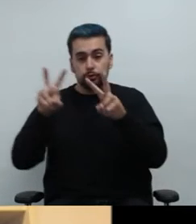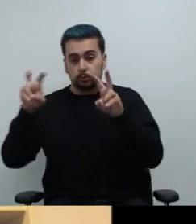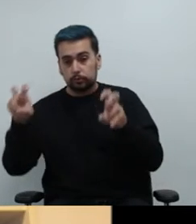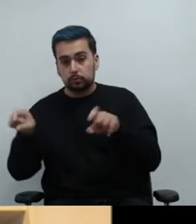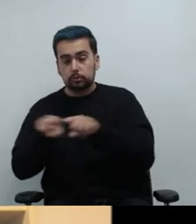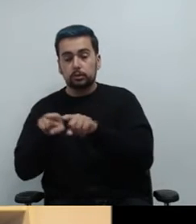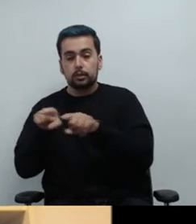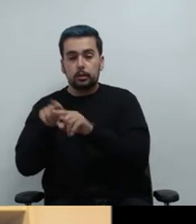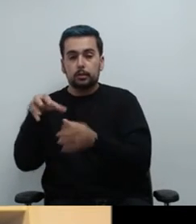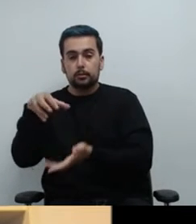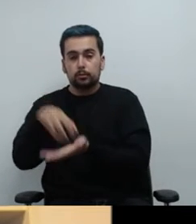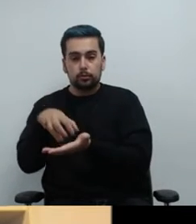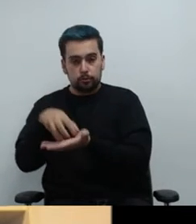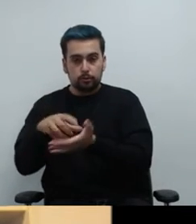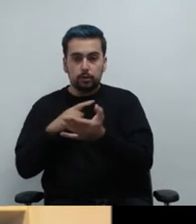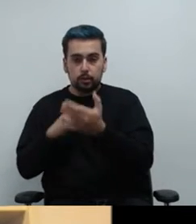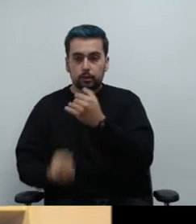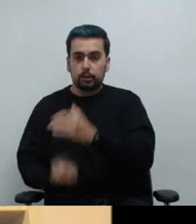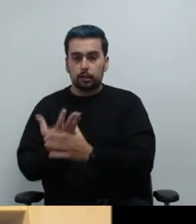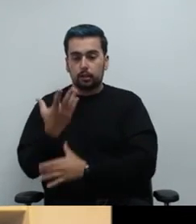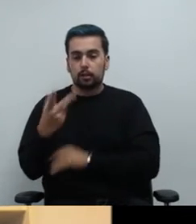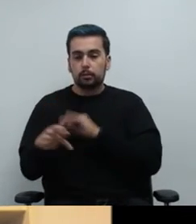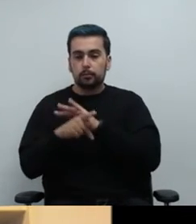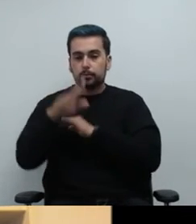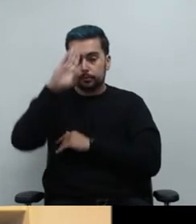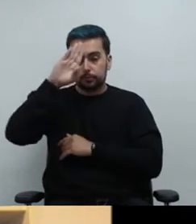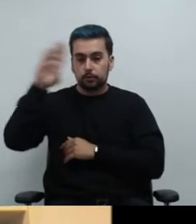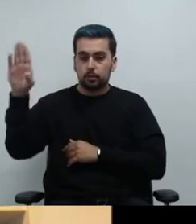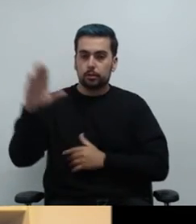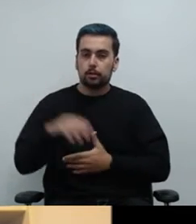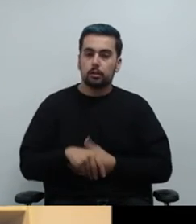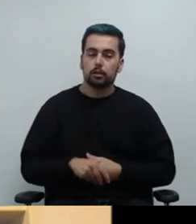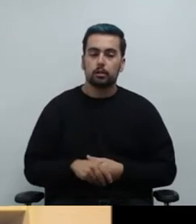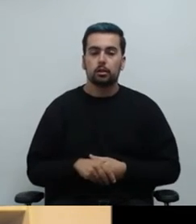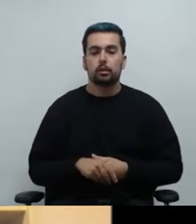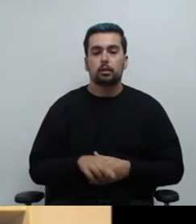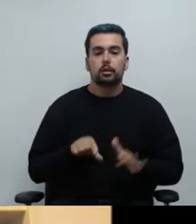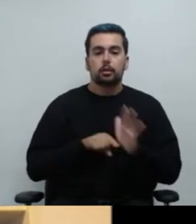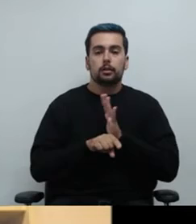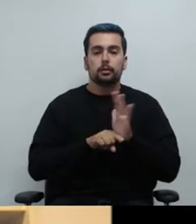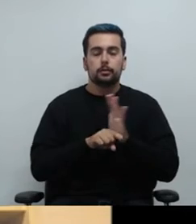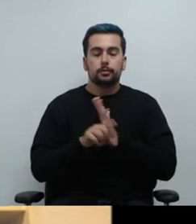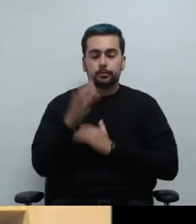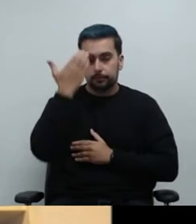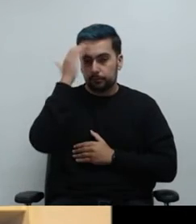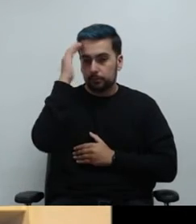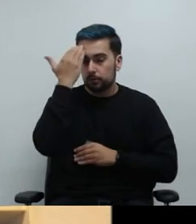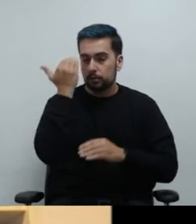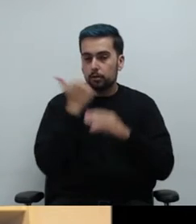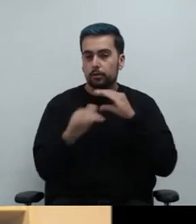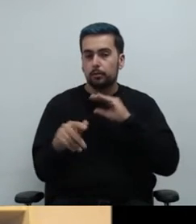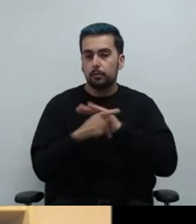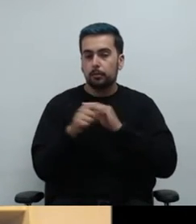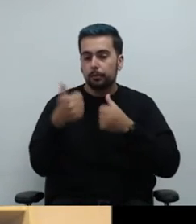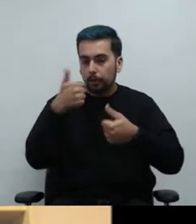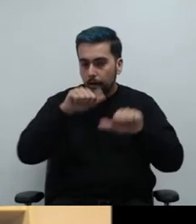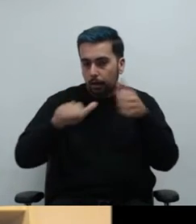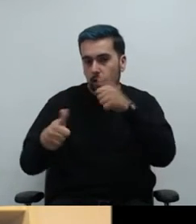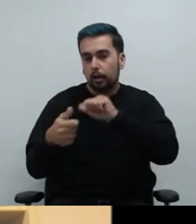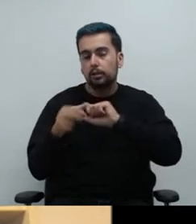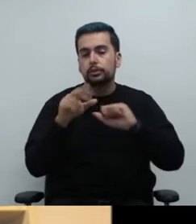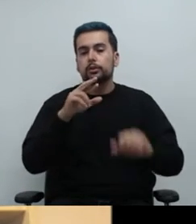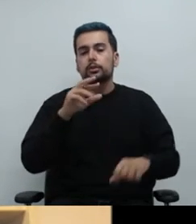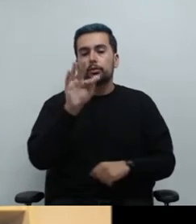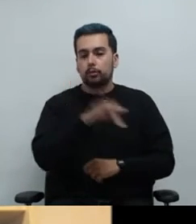e nos núcleos que institui como prioritários. A pesquisa compreendeu o envio e análise de